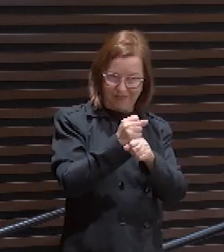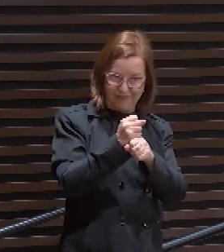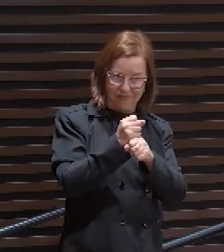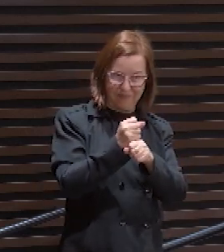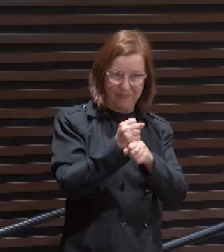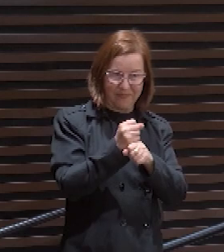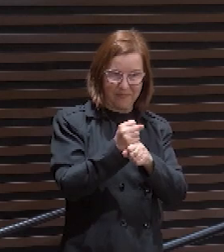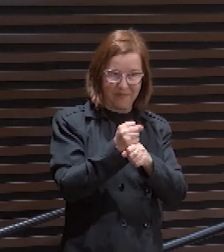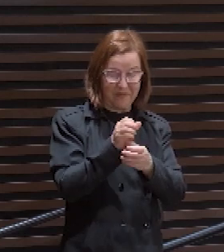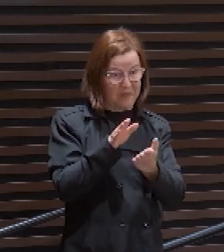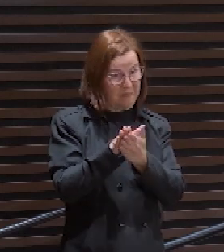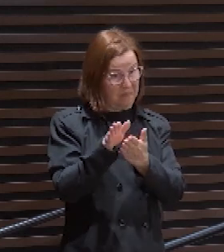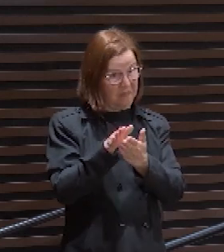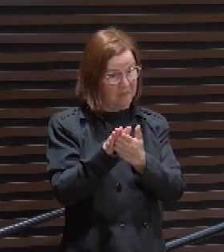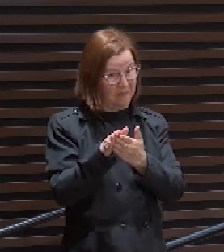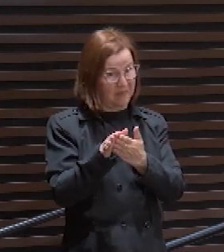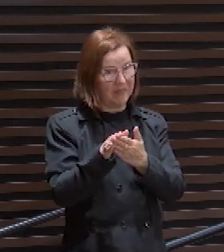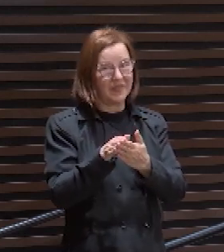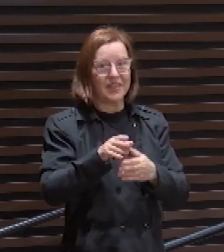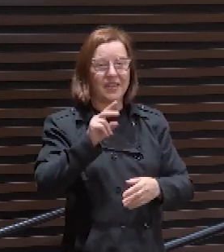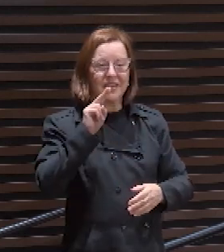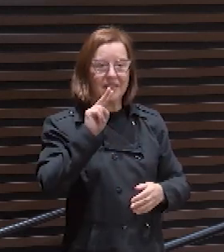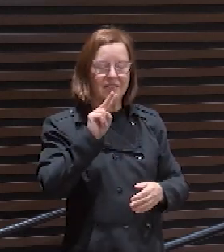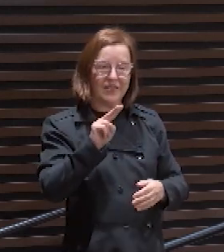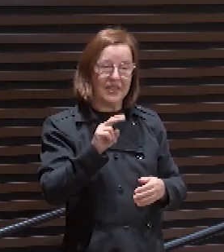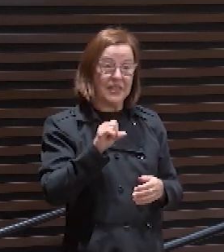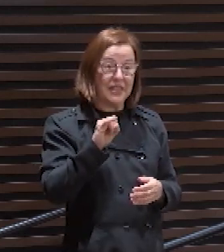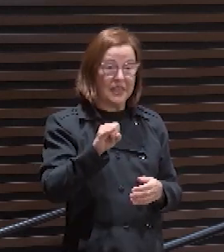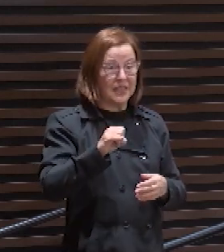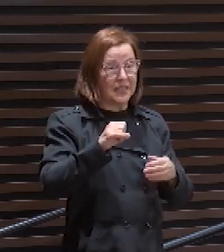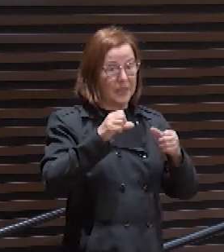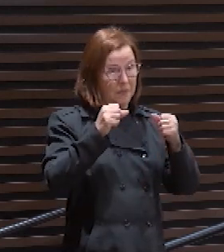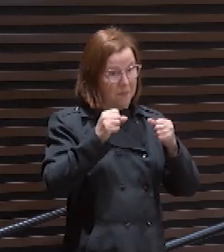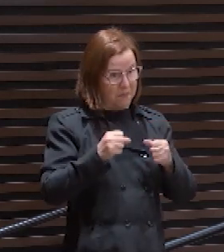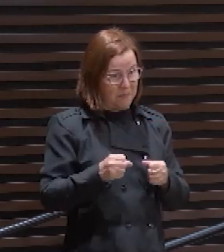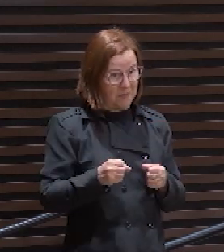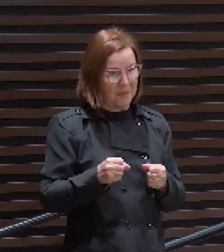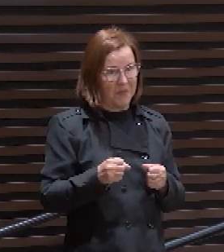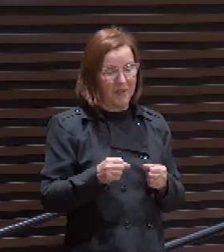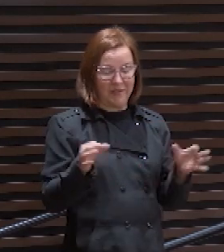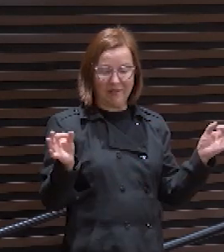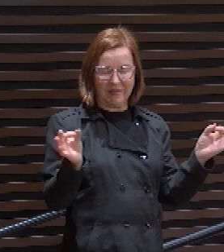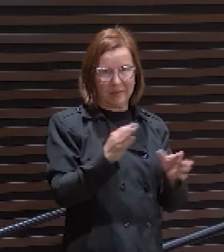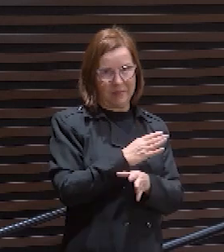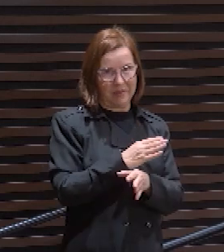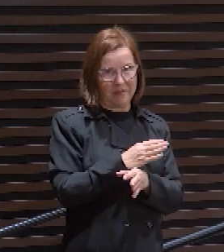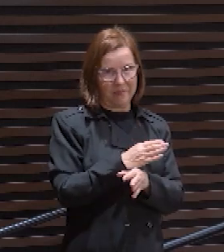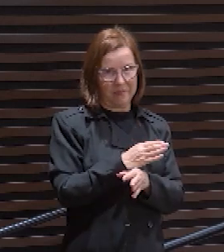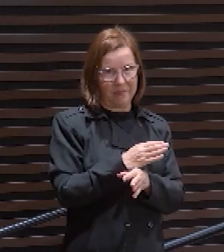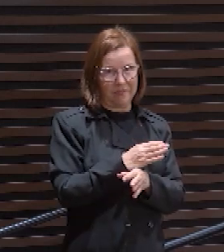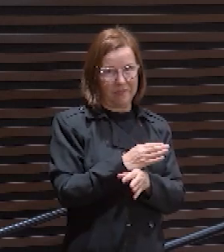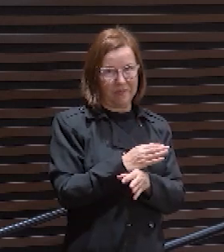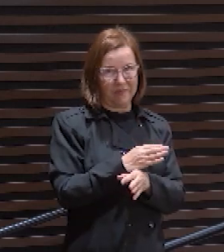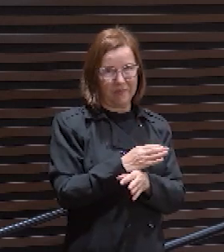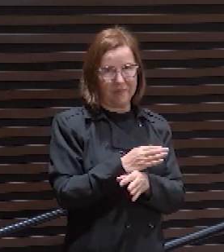a despesa e verificar se tem os meios para concluir, para não